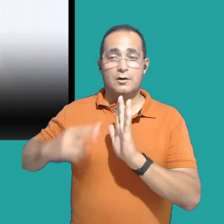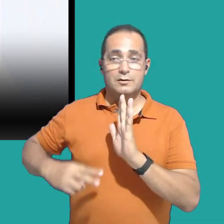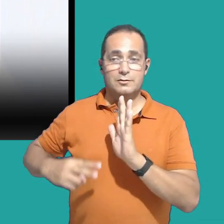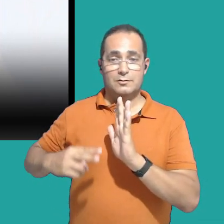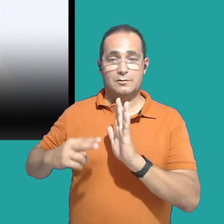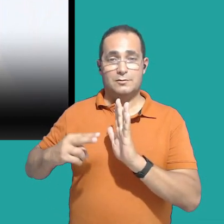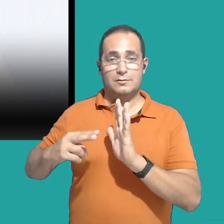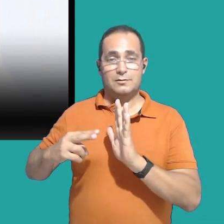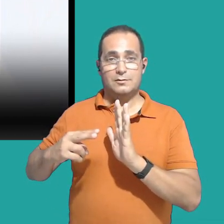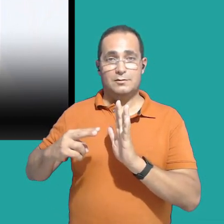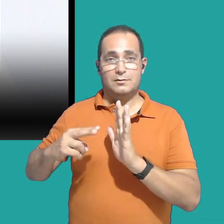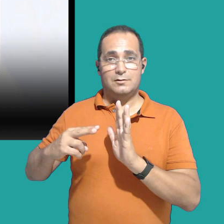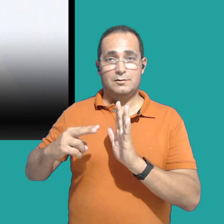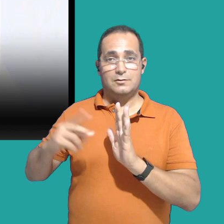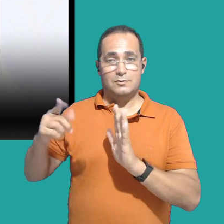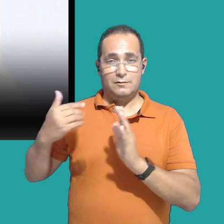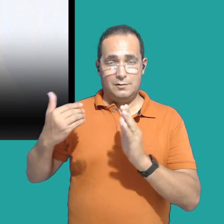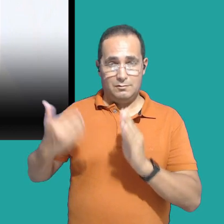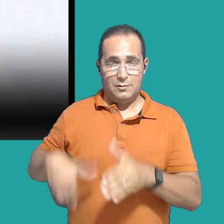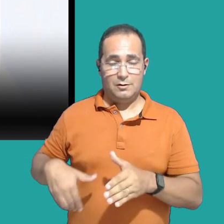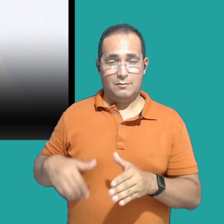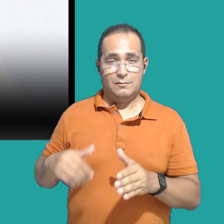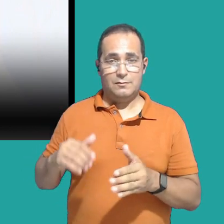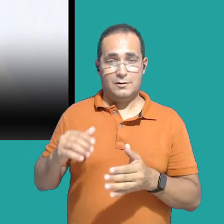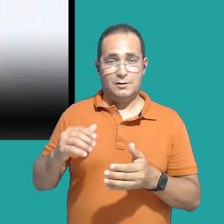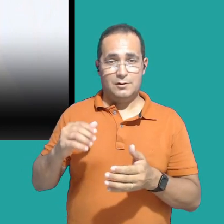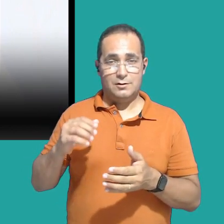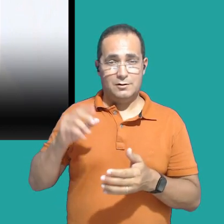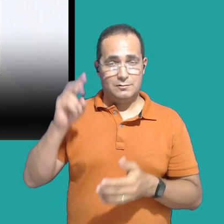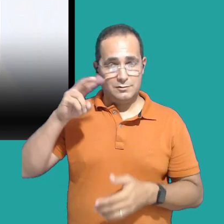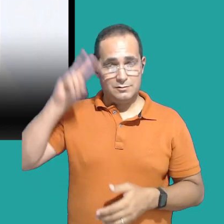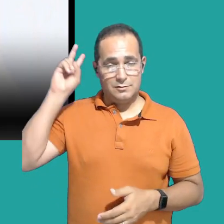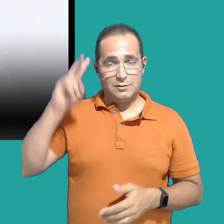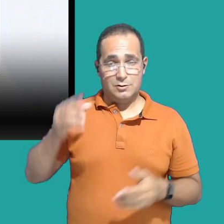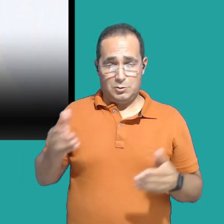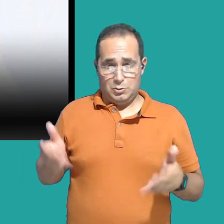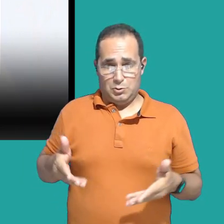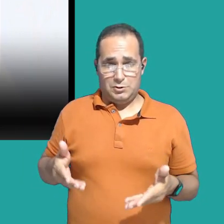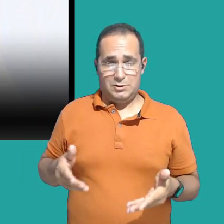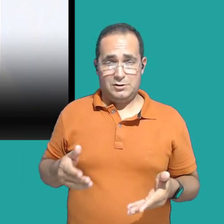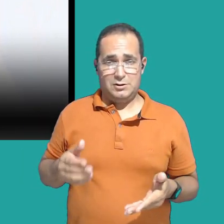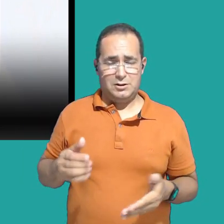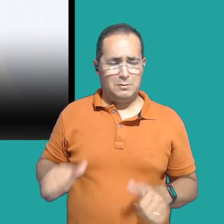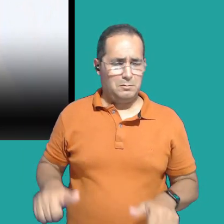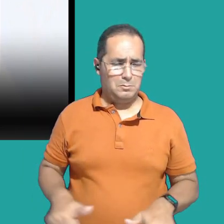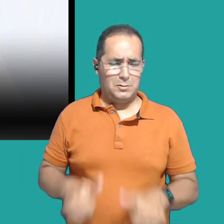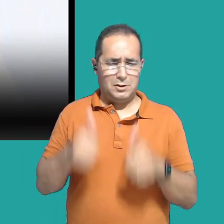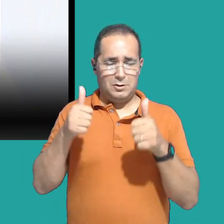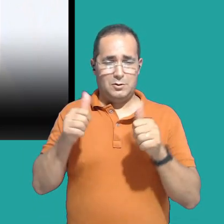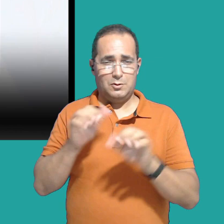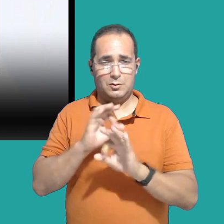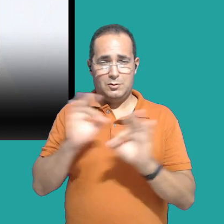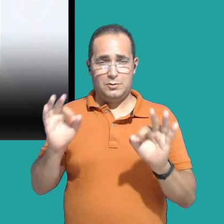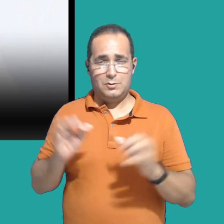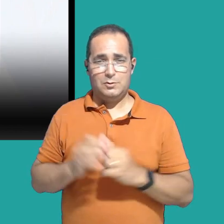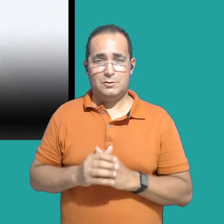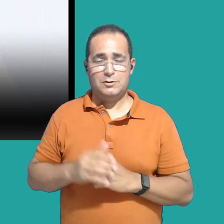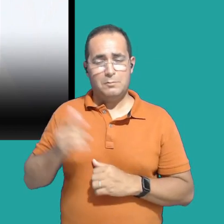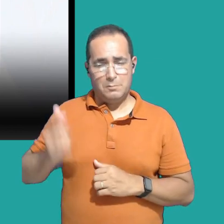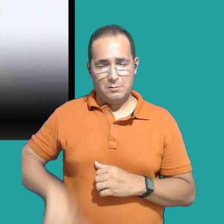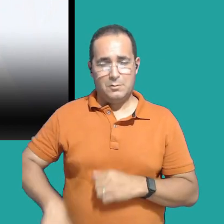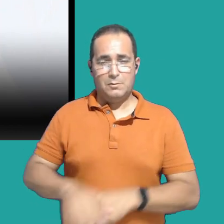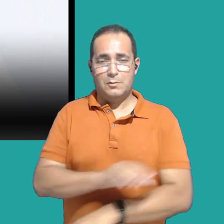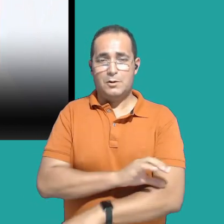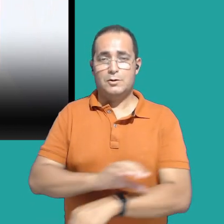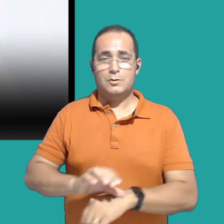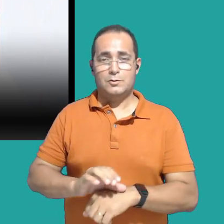os ledores, né, que quando eu fazia provas de vestibular eram horríveis, assim. Hoje em dia melhorou demais. Então,